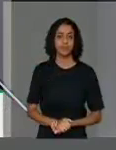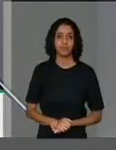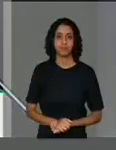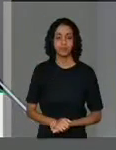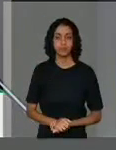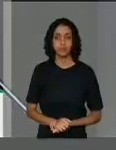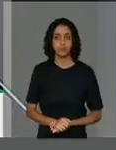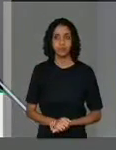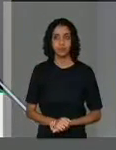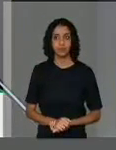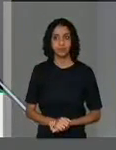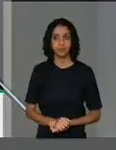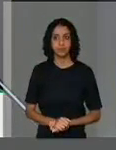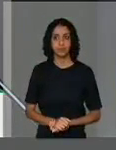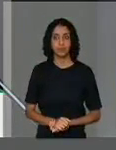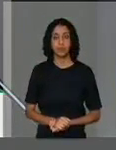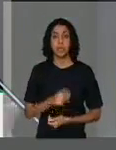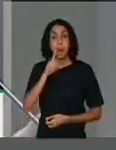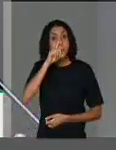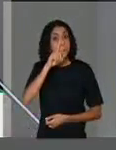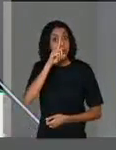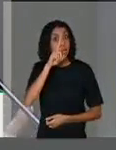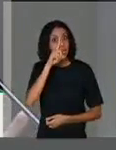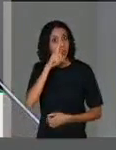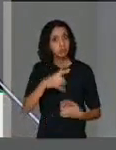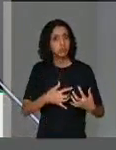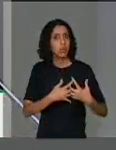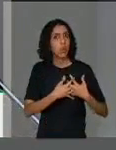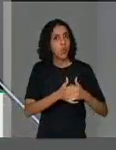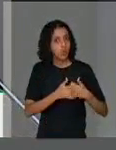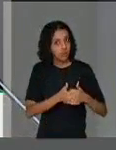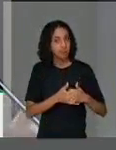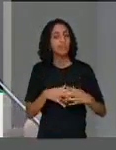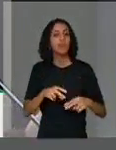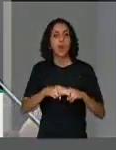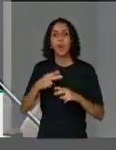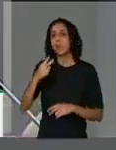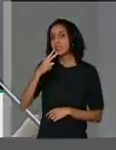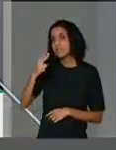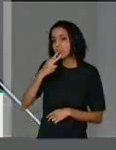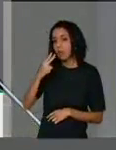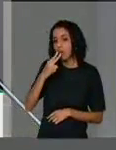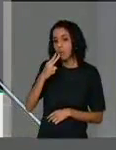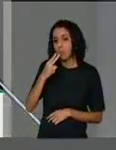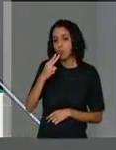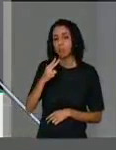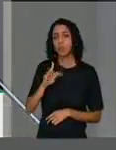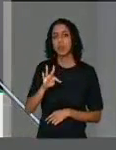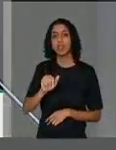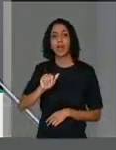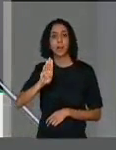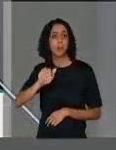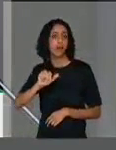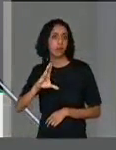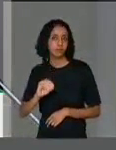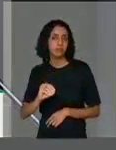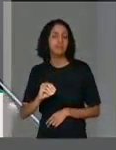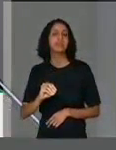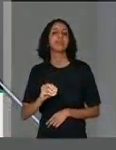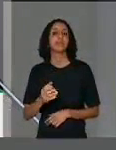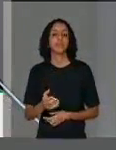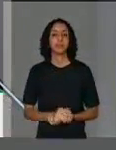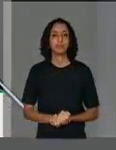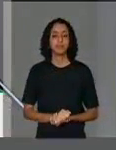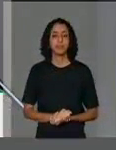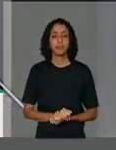Os riscos para a saúde do coração que o tabaco representa também se quer conscientizar nessa data, além